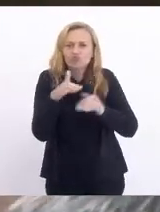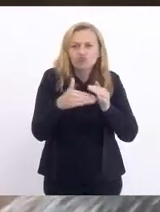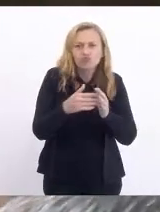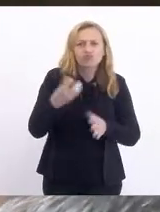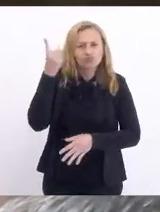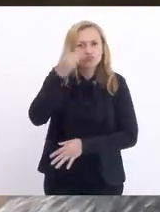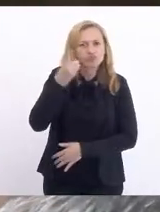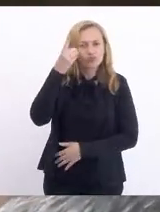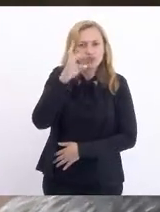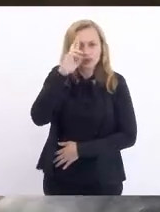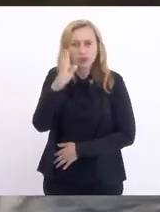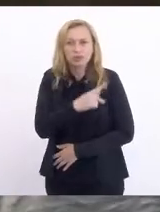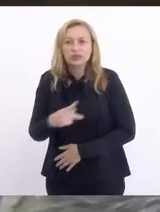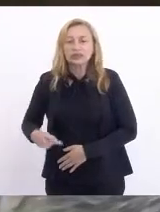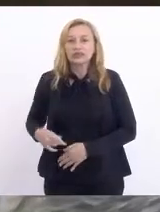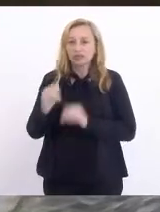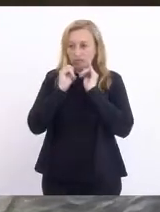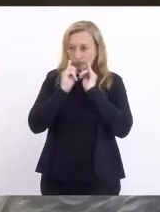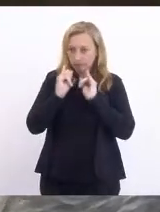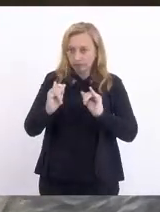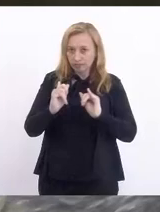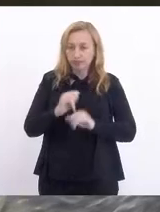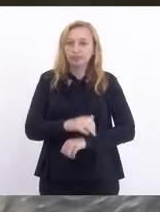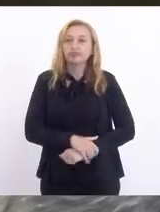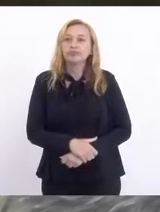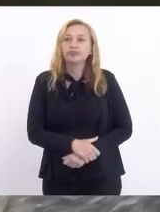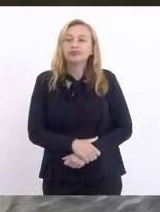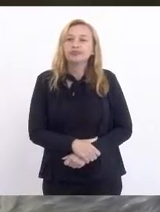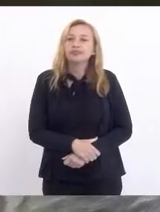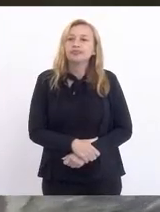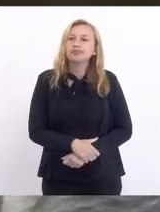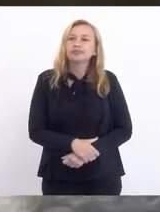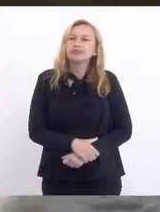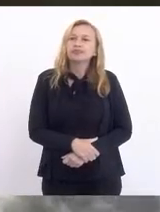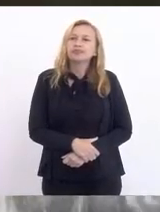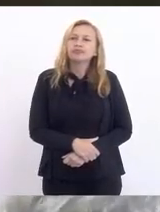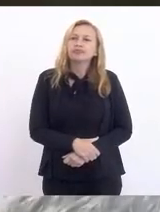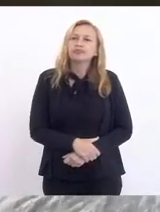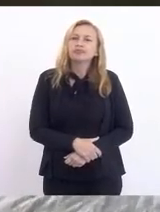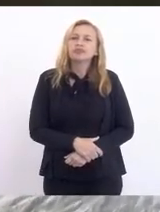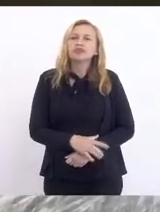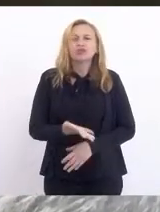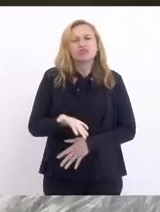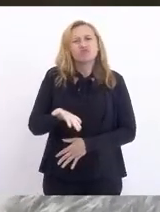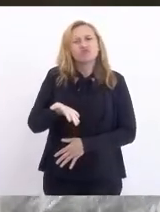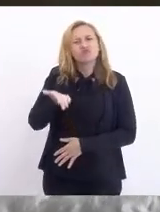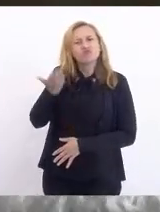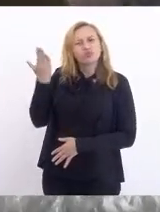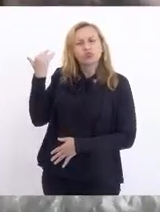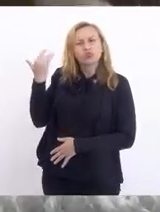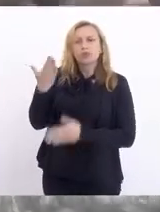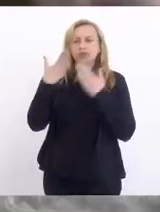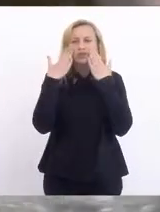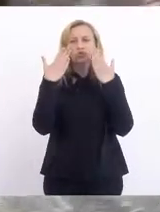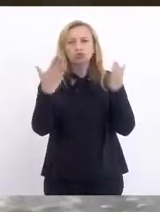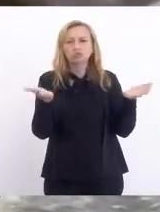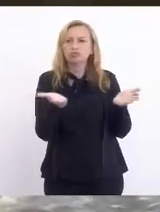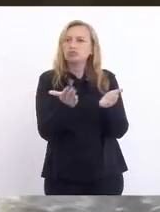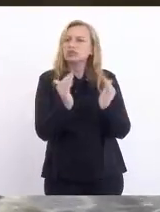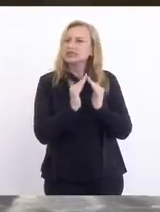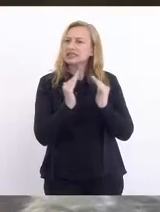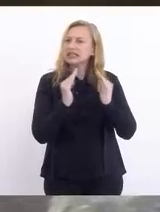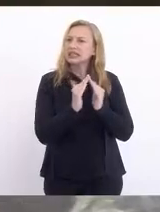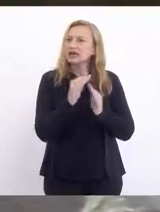senhor dos Senhores deputados o presidente da uma notícia a há um tempo atrás apresentou nesta